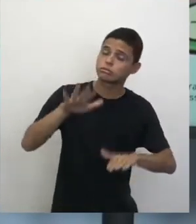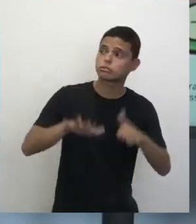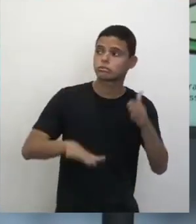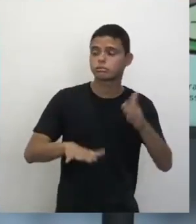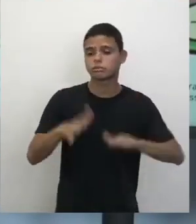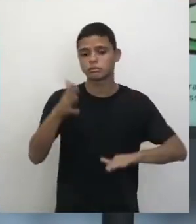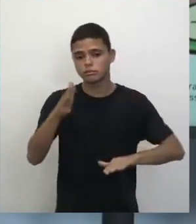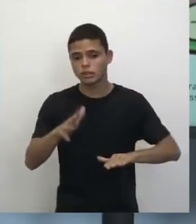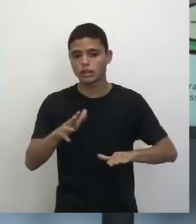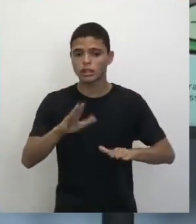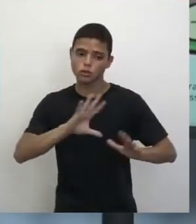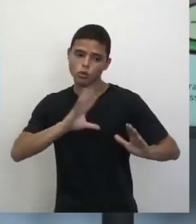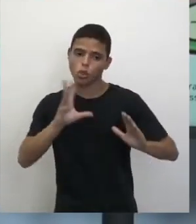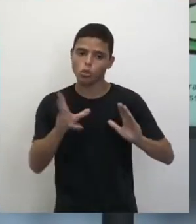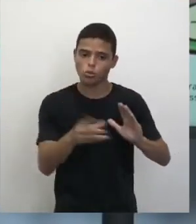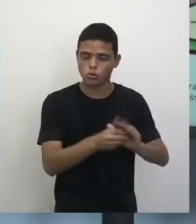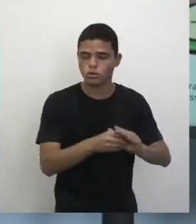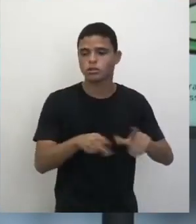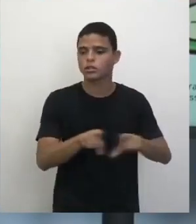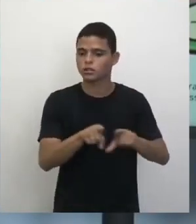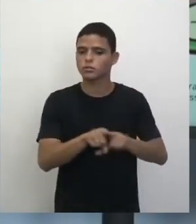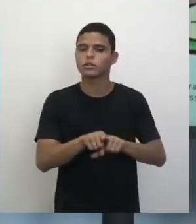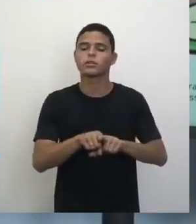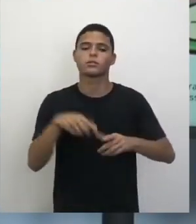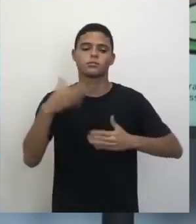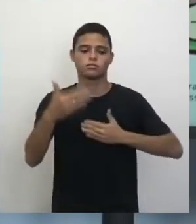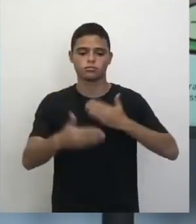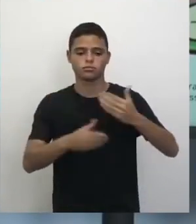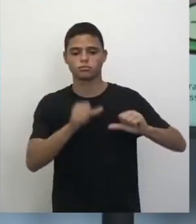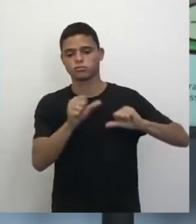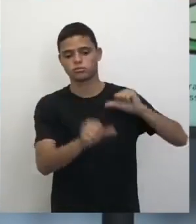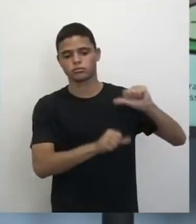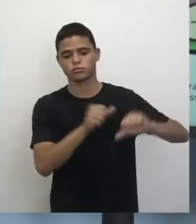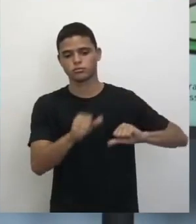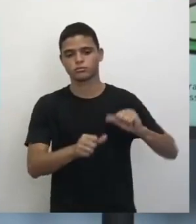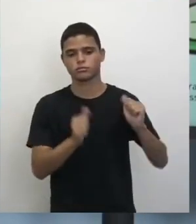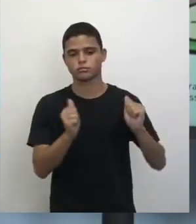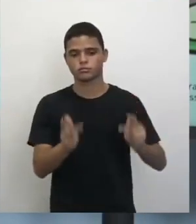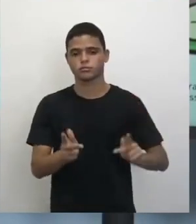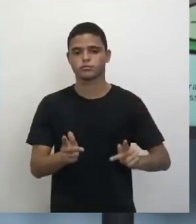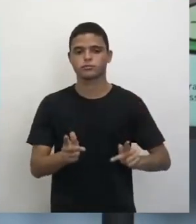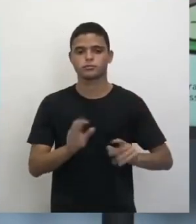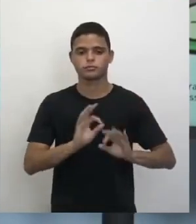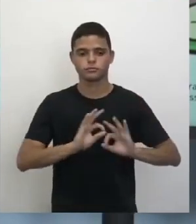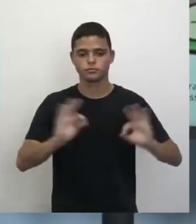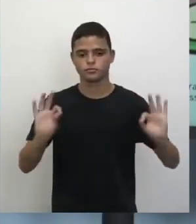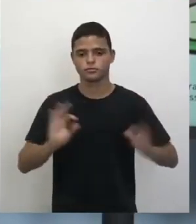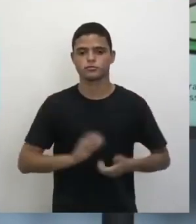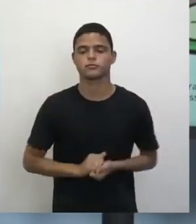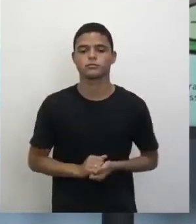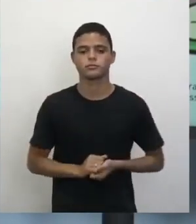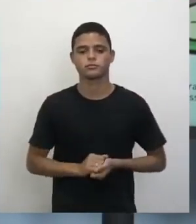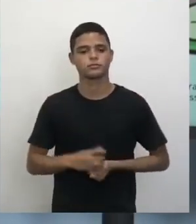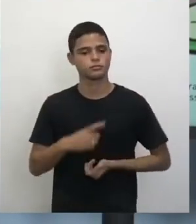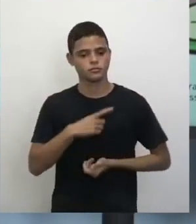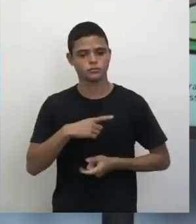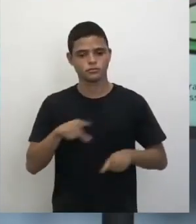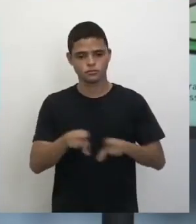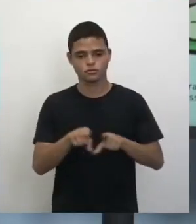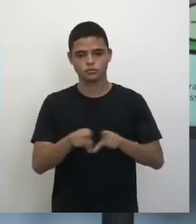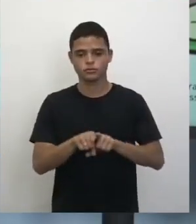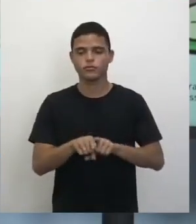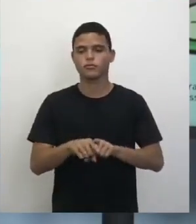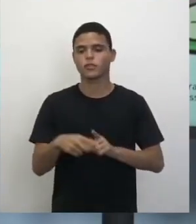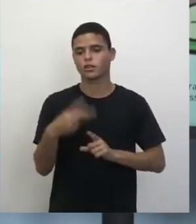são todos. Então, vai mudando, vai dando possibilidades. Então, muito bem. Ótimo. Aqui, então, nós tivemos duas tirinhas,